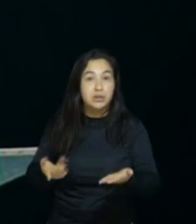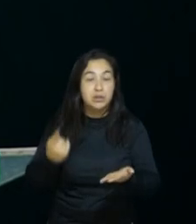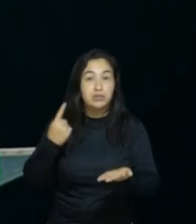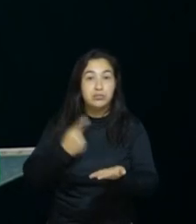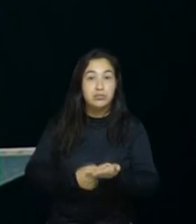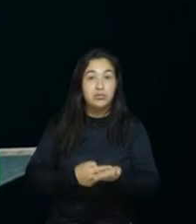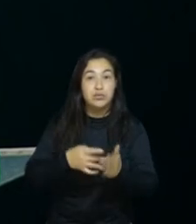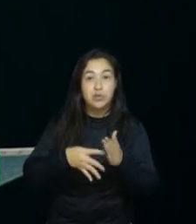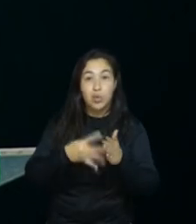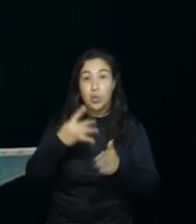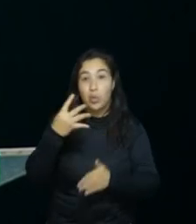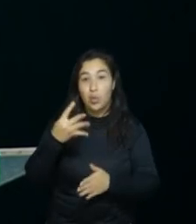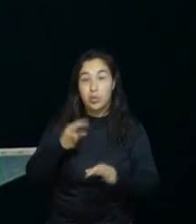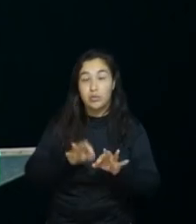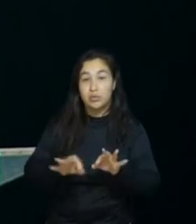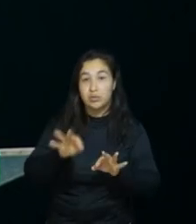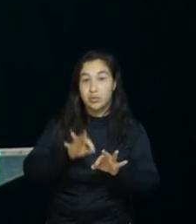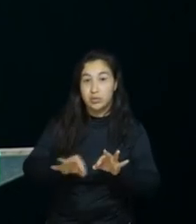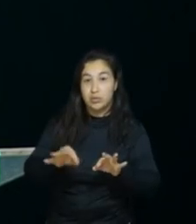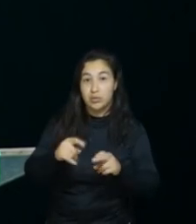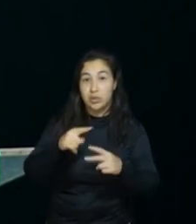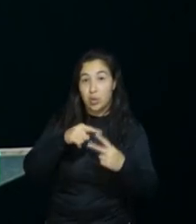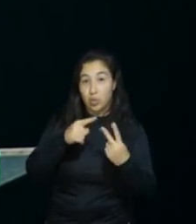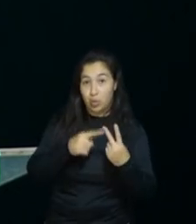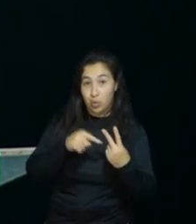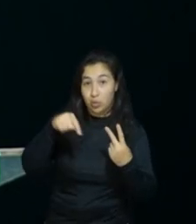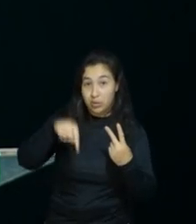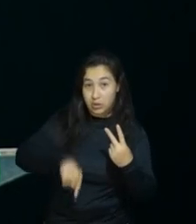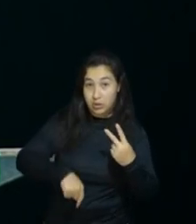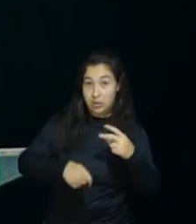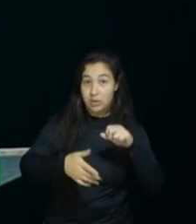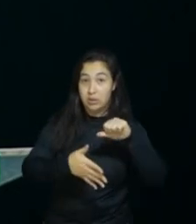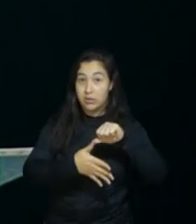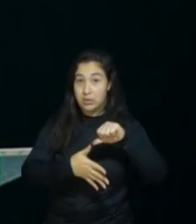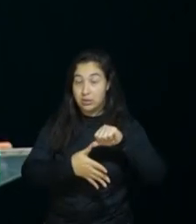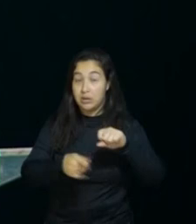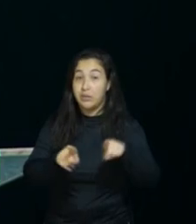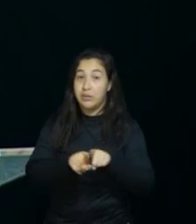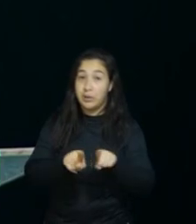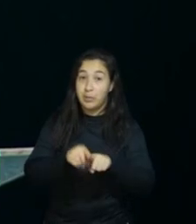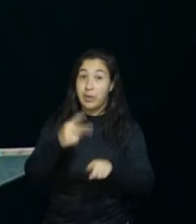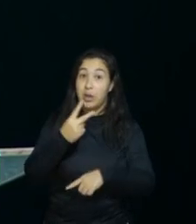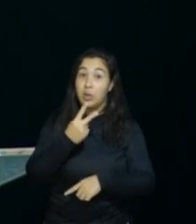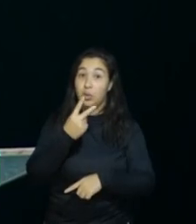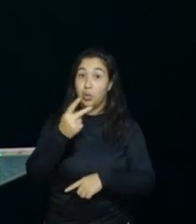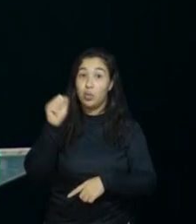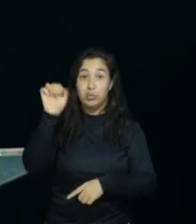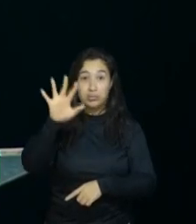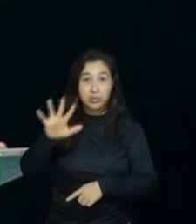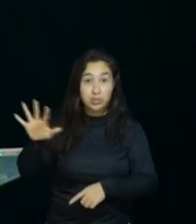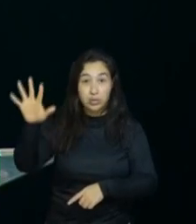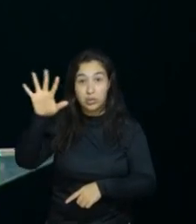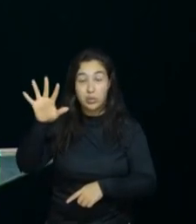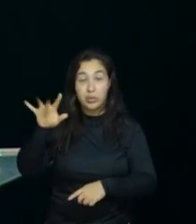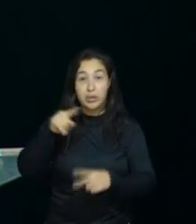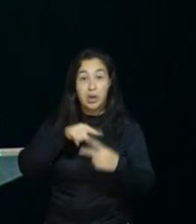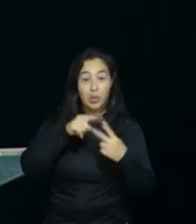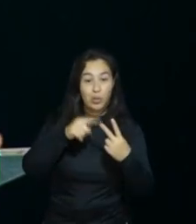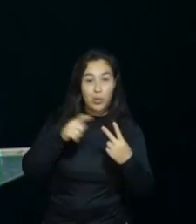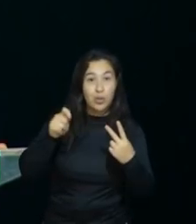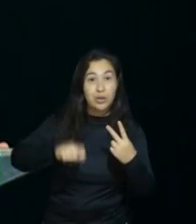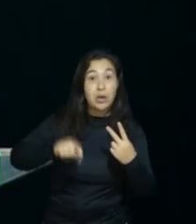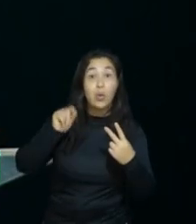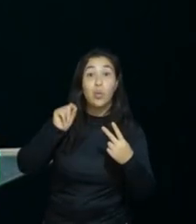4 instituições, 2 da América Latina e 2 europeias, onde a dupla titulação permite a estudantes